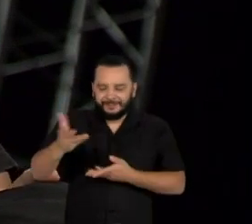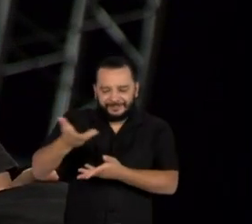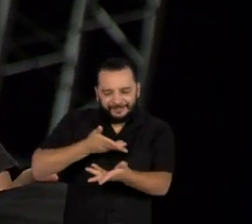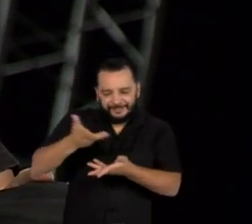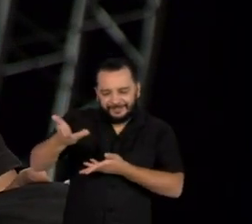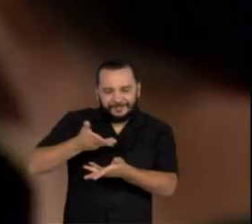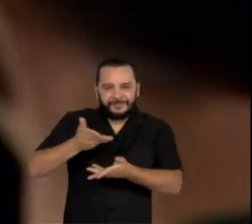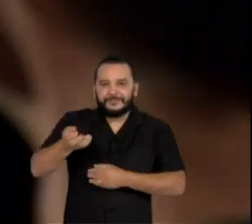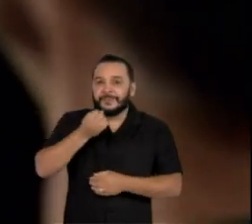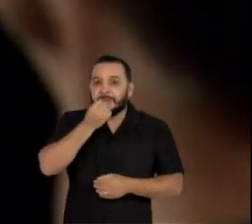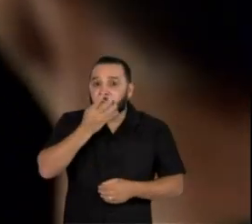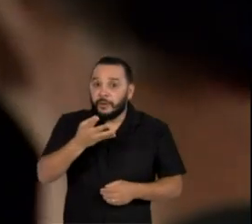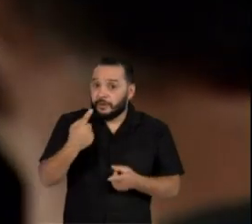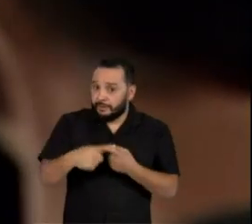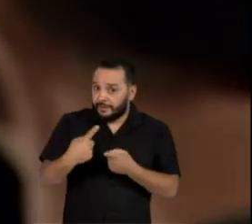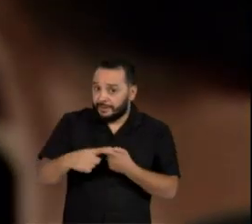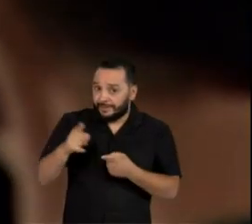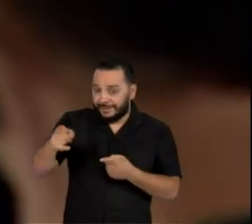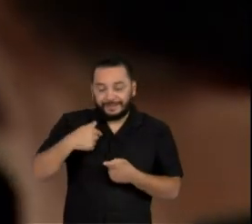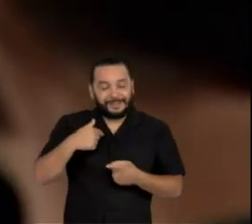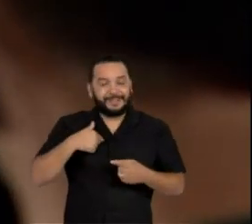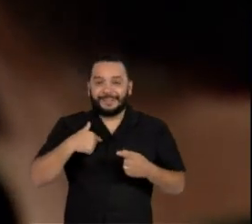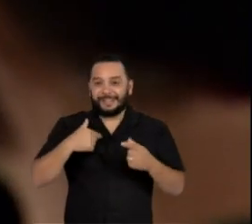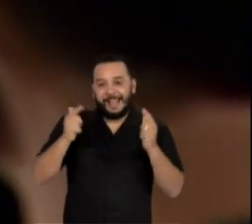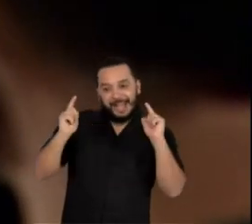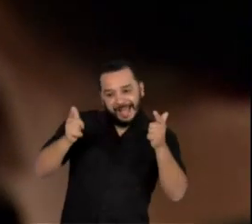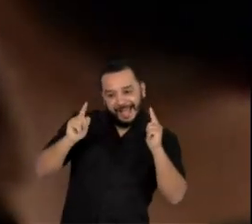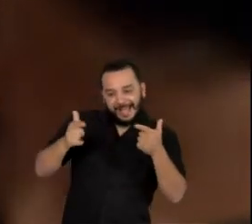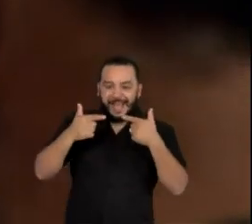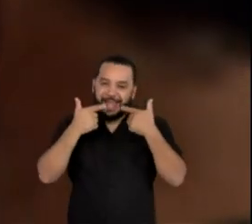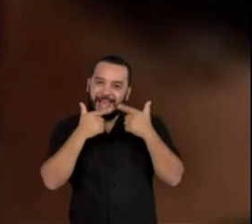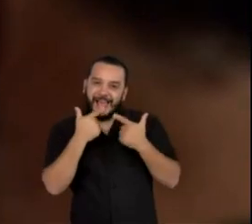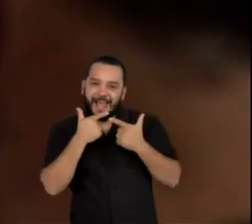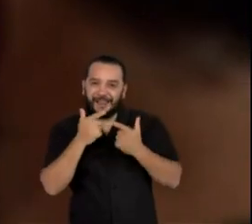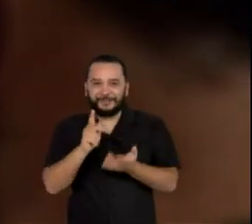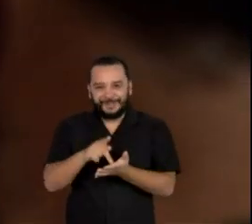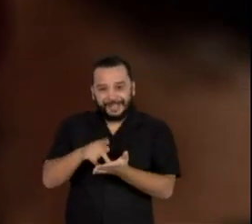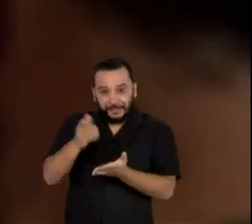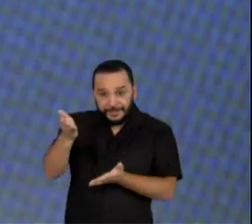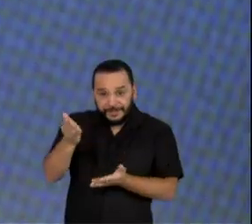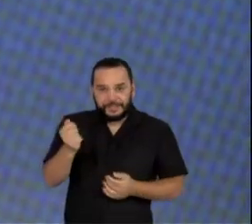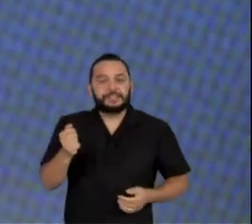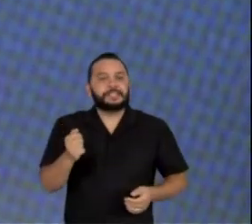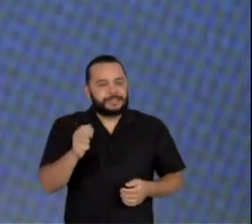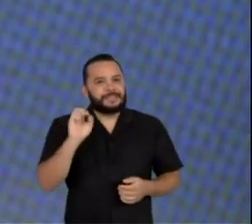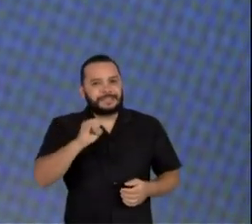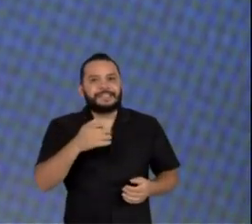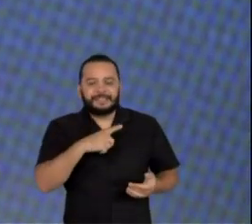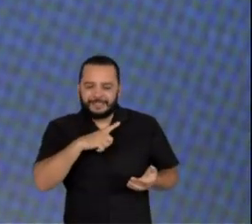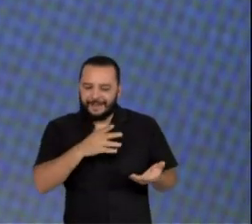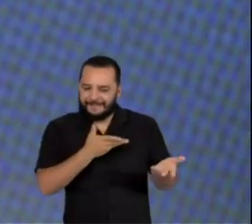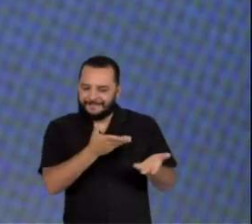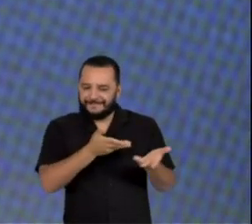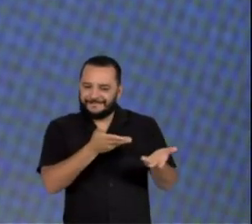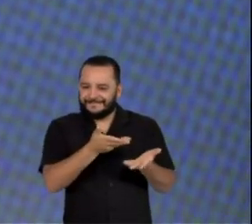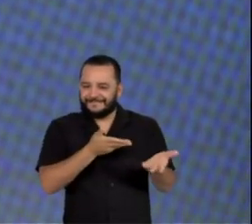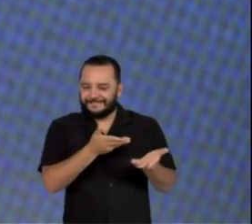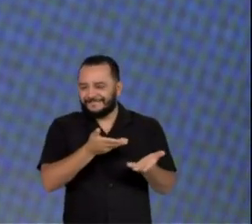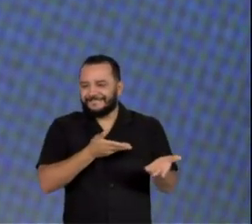né? Eu tenho certeza que você se divertiu muito também. Mas a química é interessante porque você percebe que a